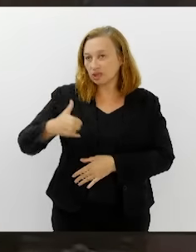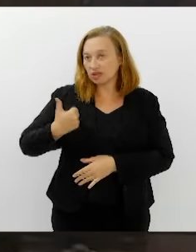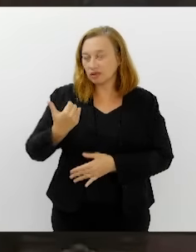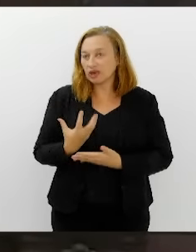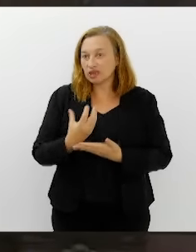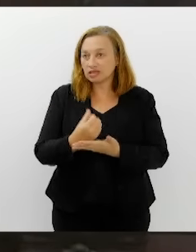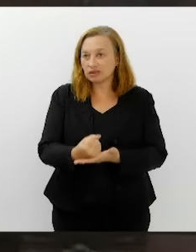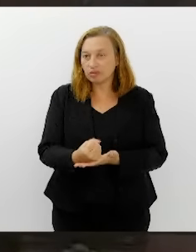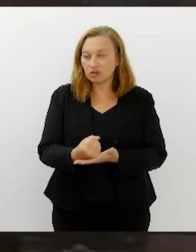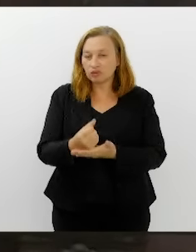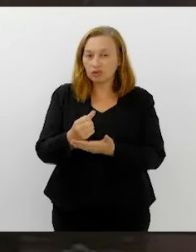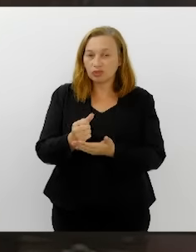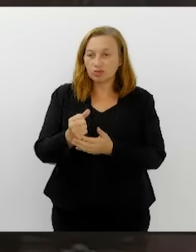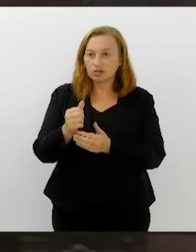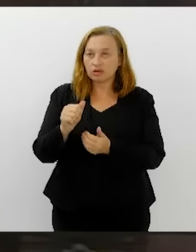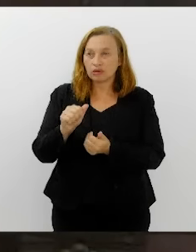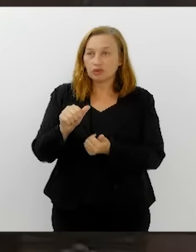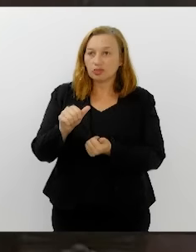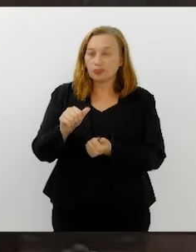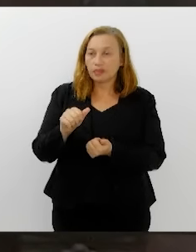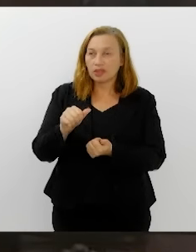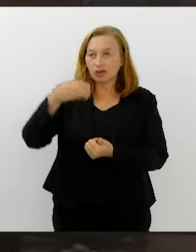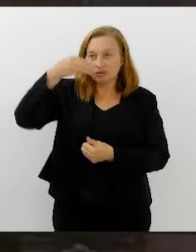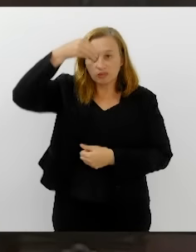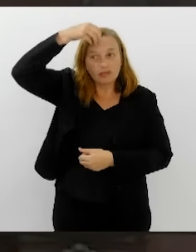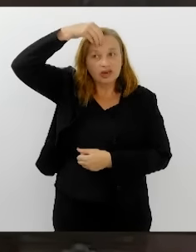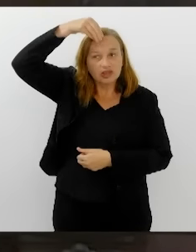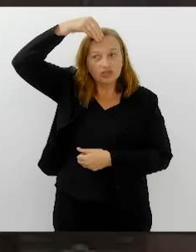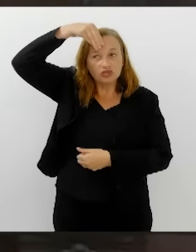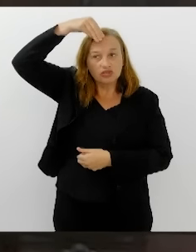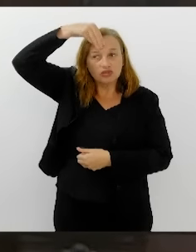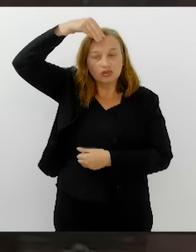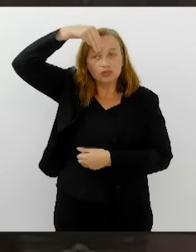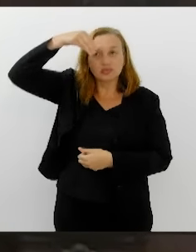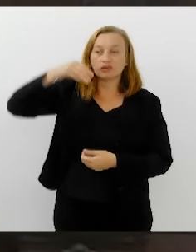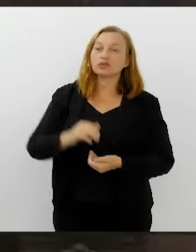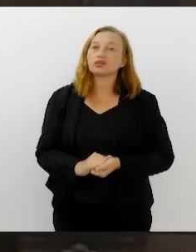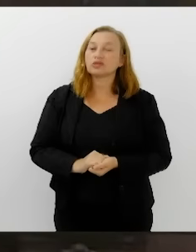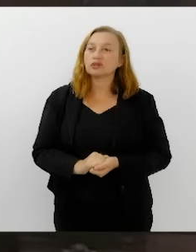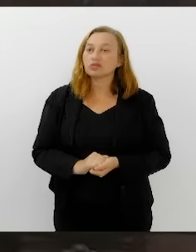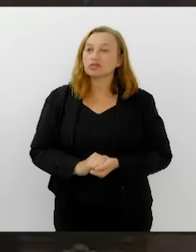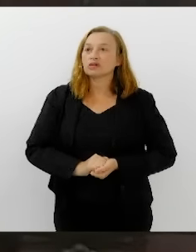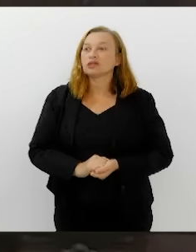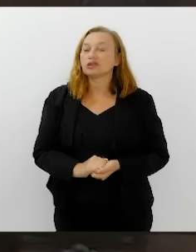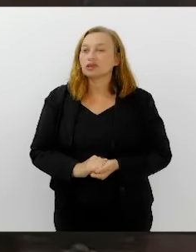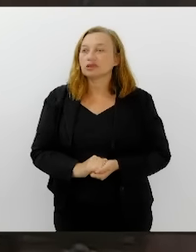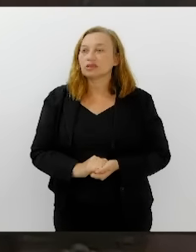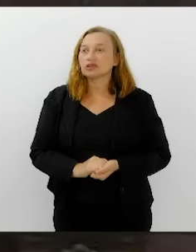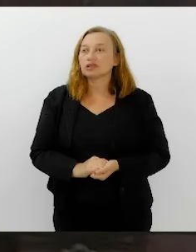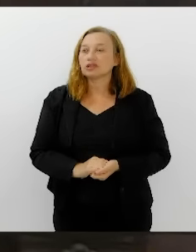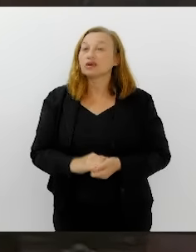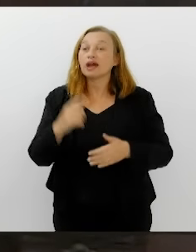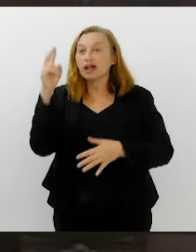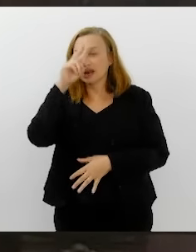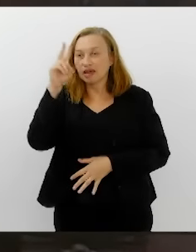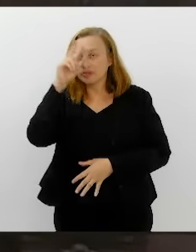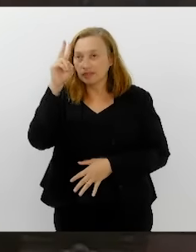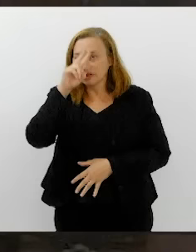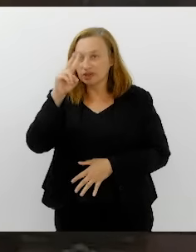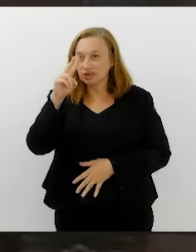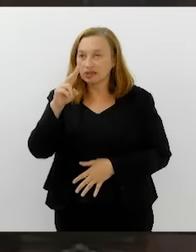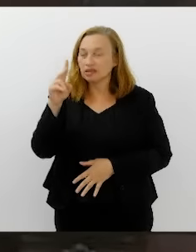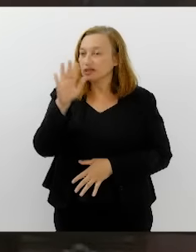do batismo na paróquia São José do Ipiranga. Um singelo episódio que devemos recordar de sua infância